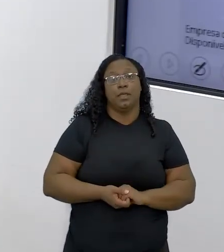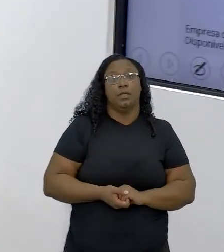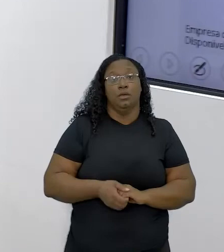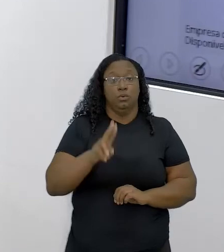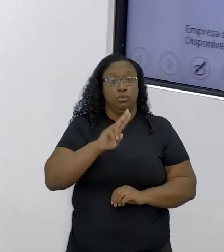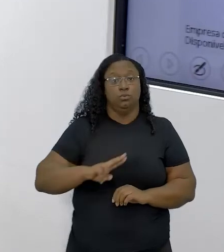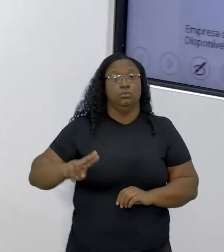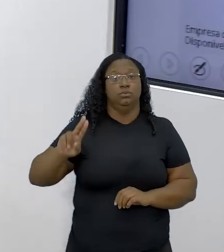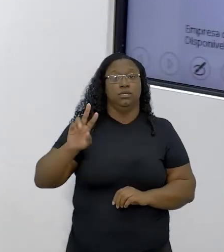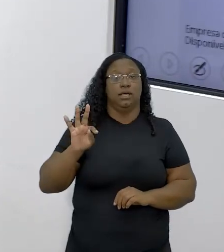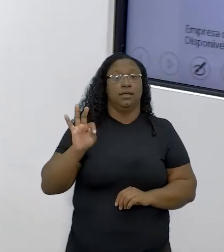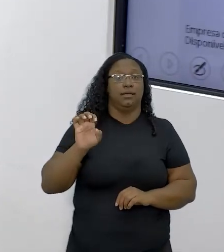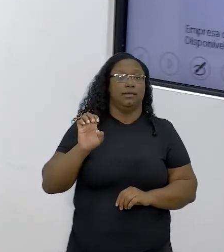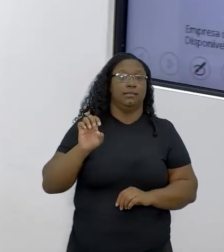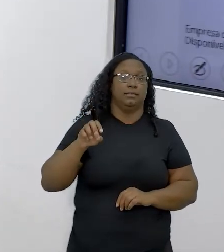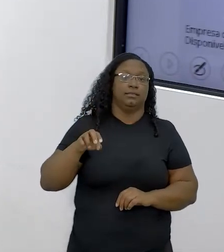mais